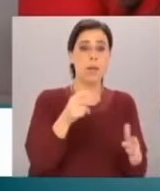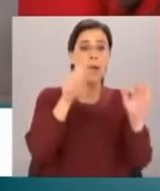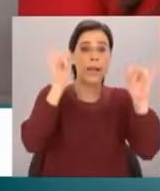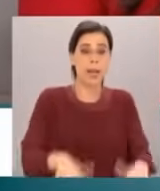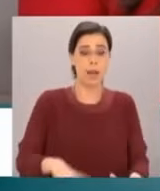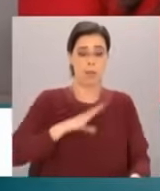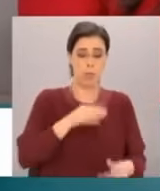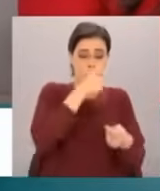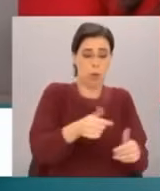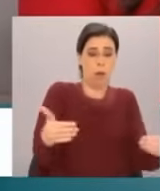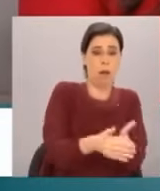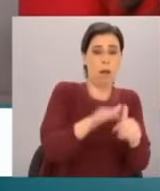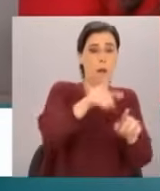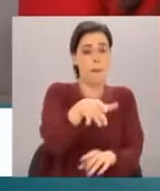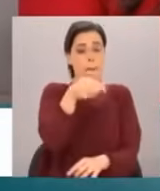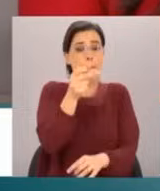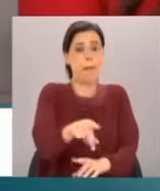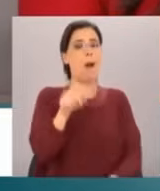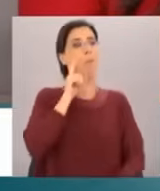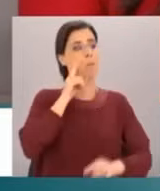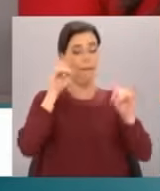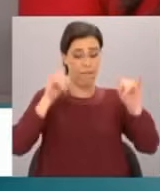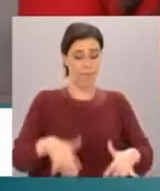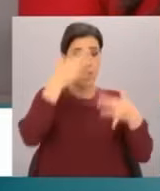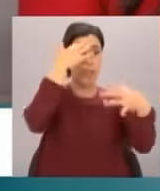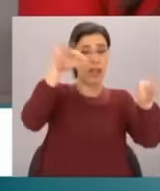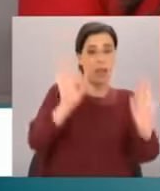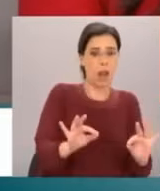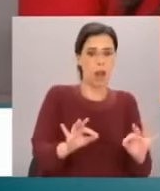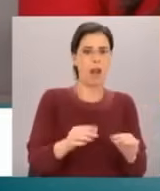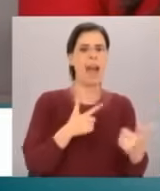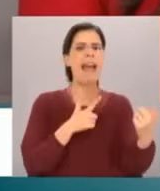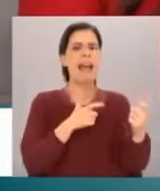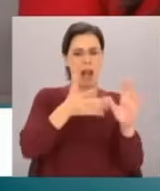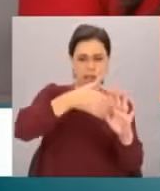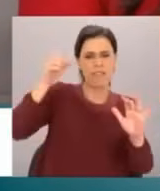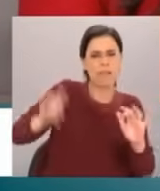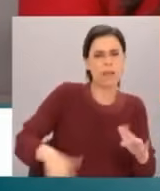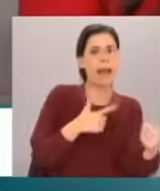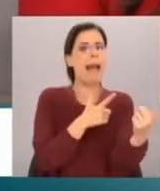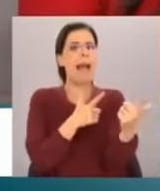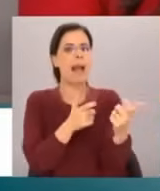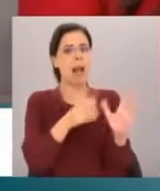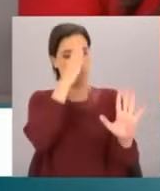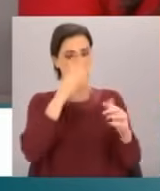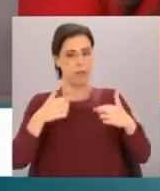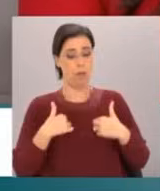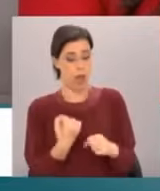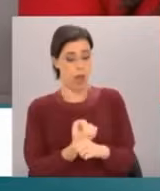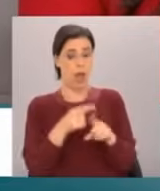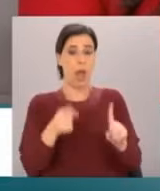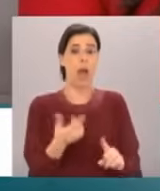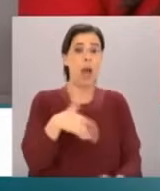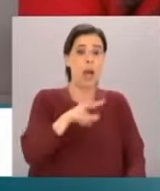pai quer acabar com o mundo rural em metal o pano diferente ali no fim da turma que ia abrir a caça quer acabar com a caça sabendo que temos alguma